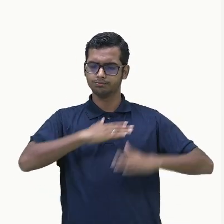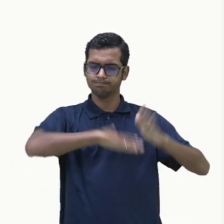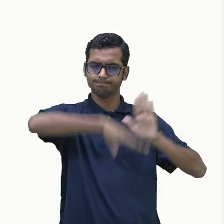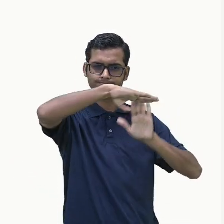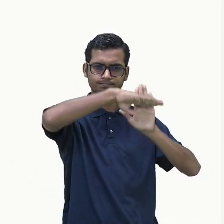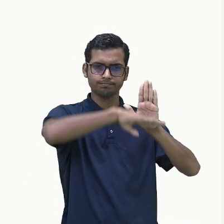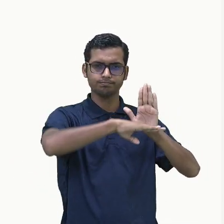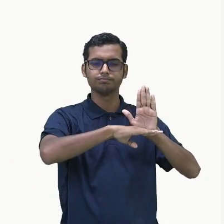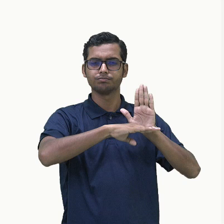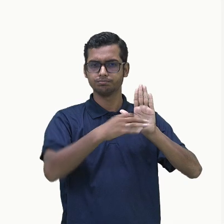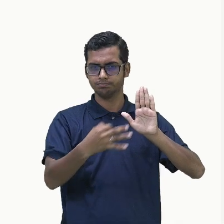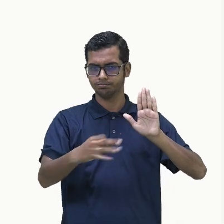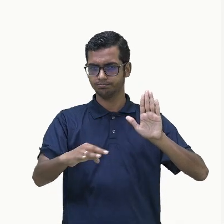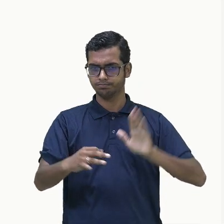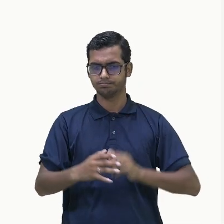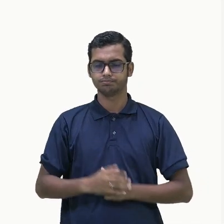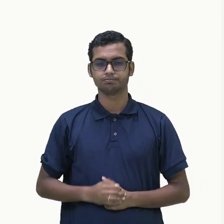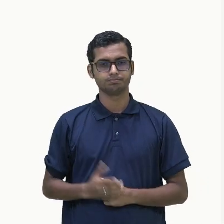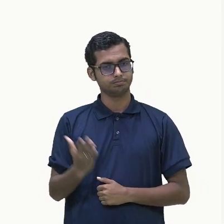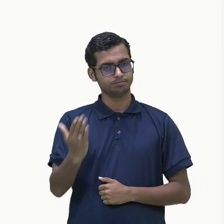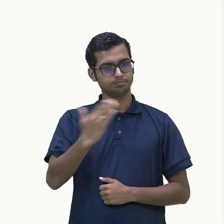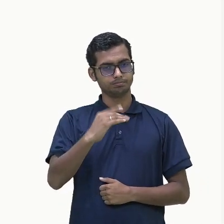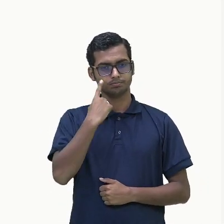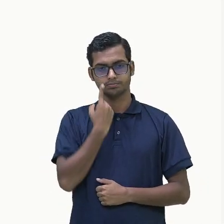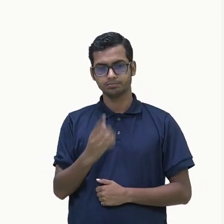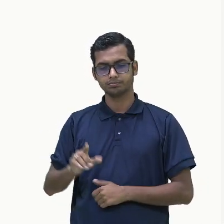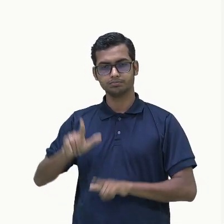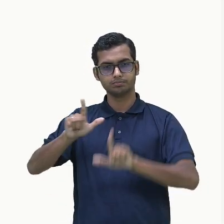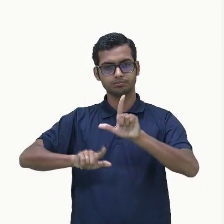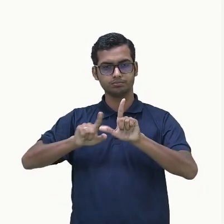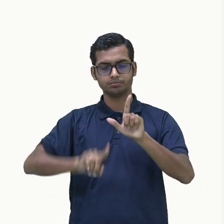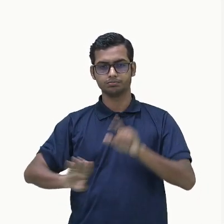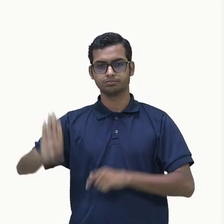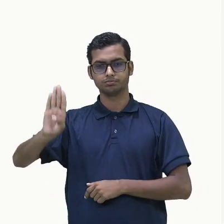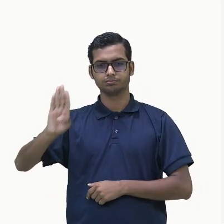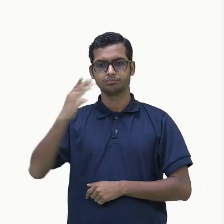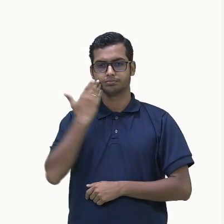vem comigo. Na letra B nós temos aqui, ó.